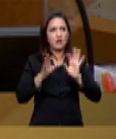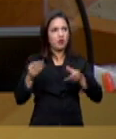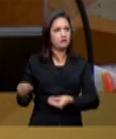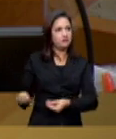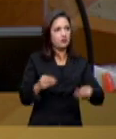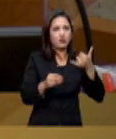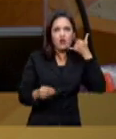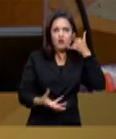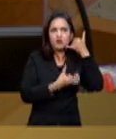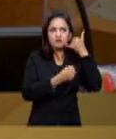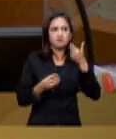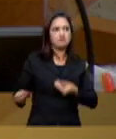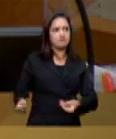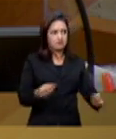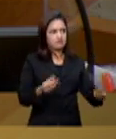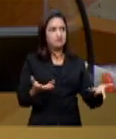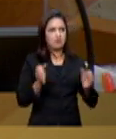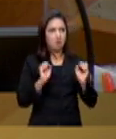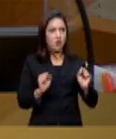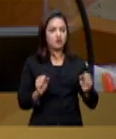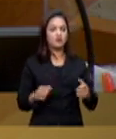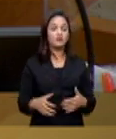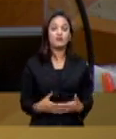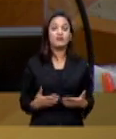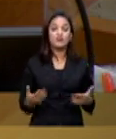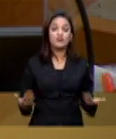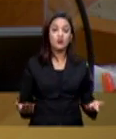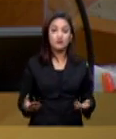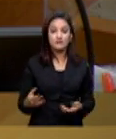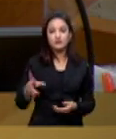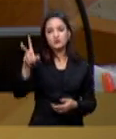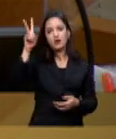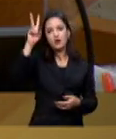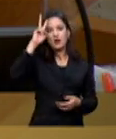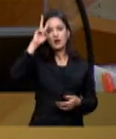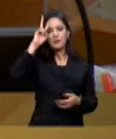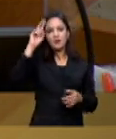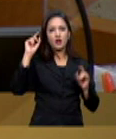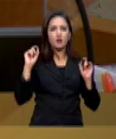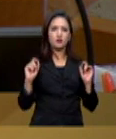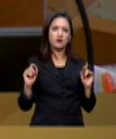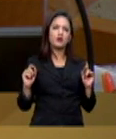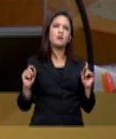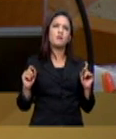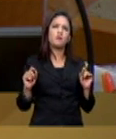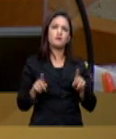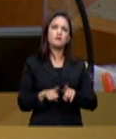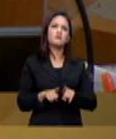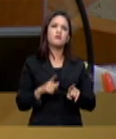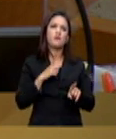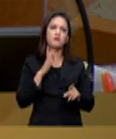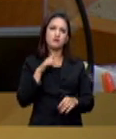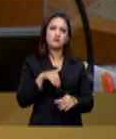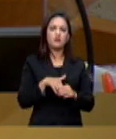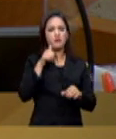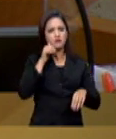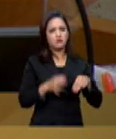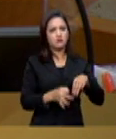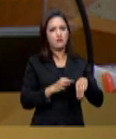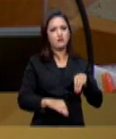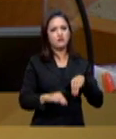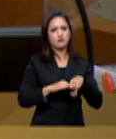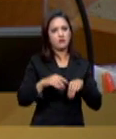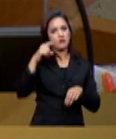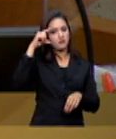Então, aqui, a única questão que se coloca, e se a gente for lembrar, a partir do voto, inclusive, da ministra Rosa Weber,